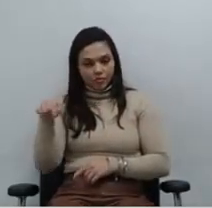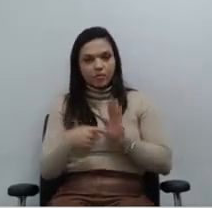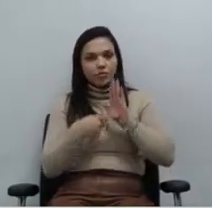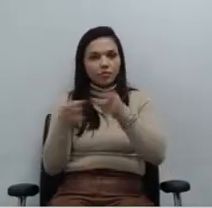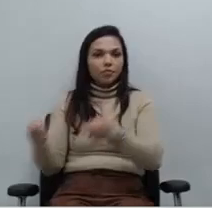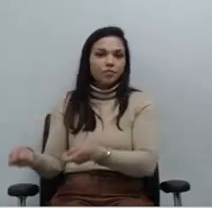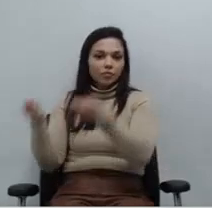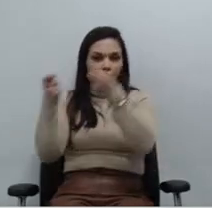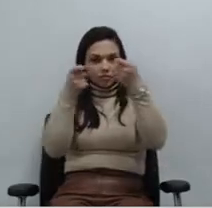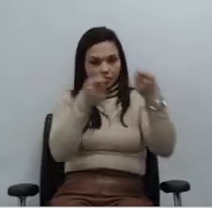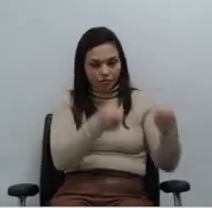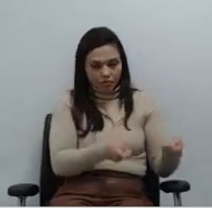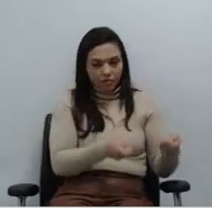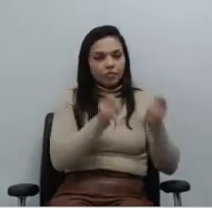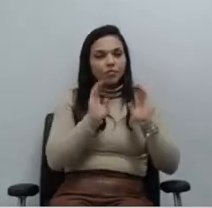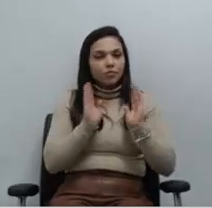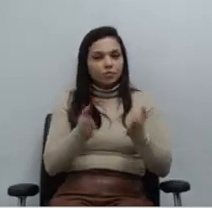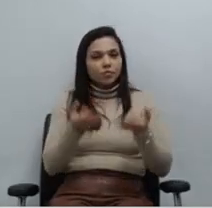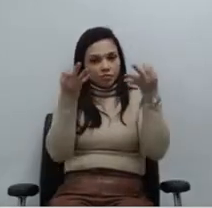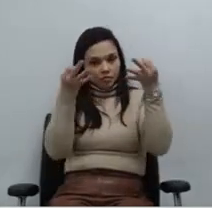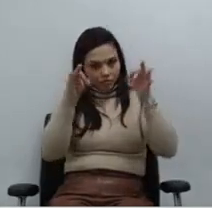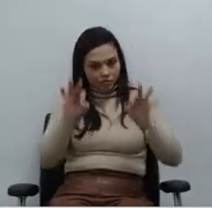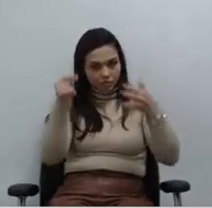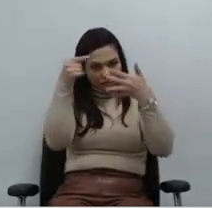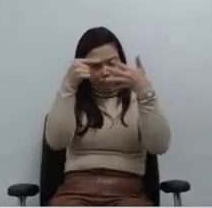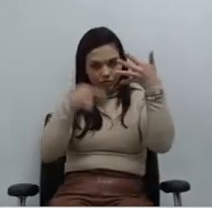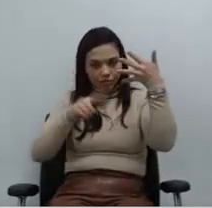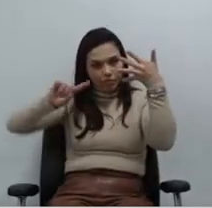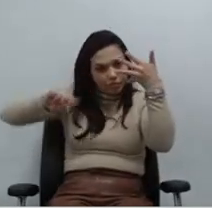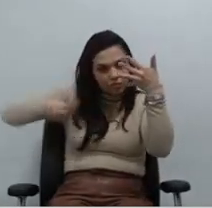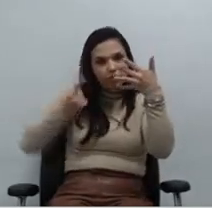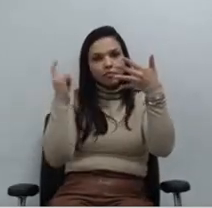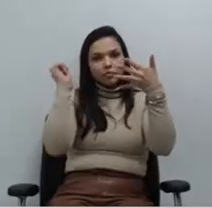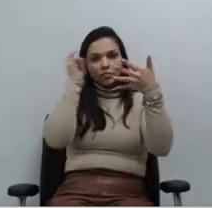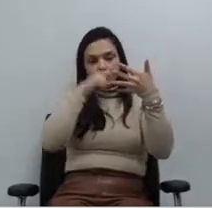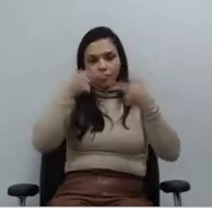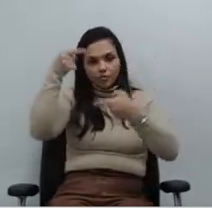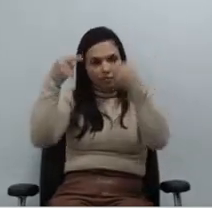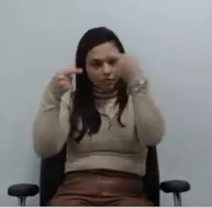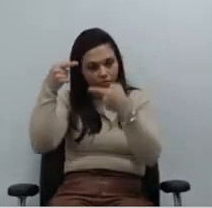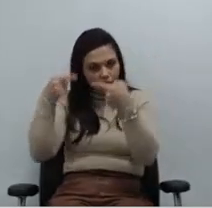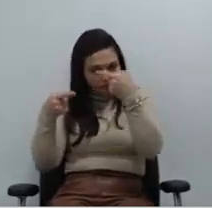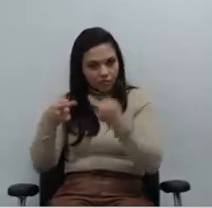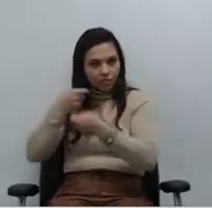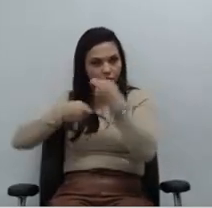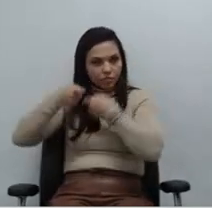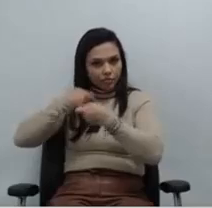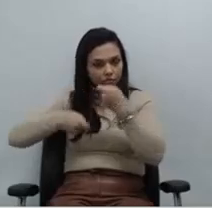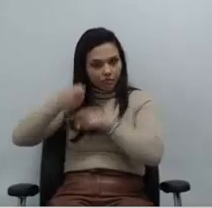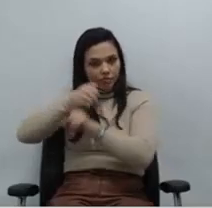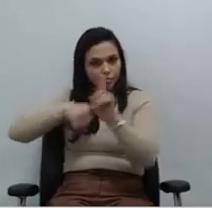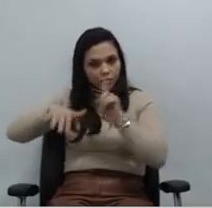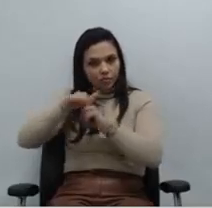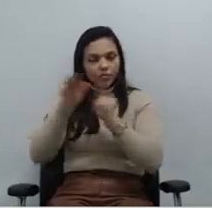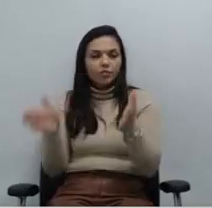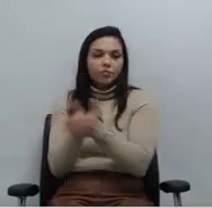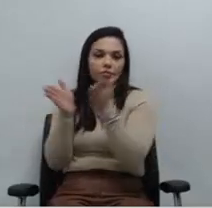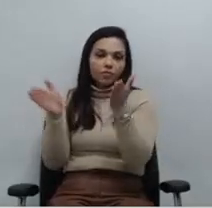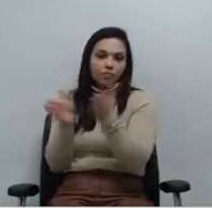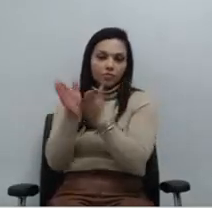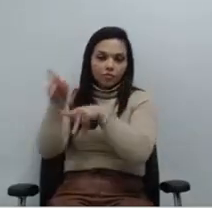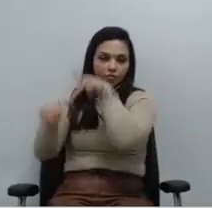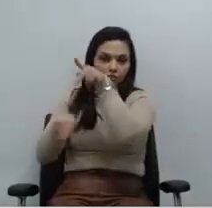e justificativa, no qual se afirma terem sido considerados os desafios do cenário econômico, político e social, destacando-se o empobrecimento da população e o aumento